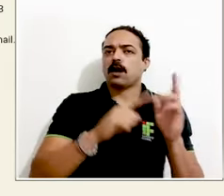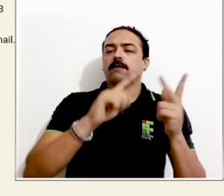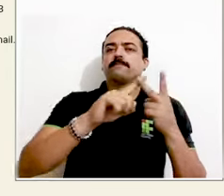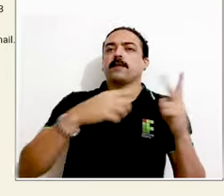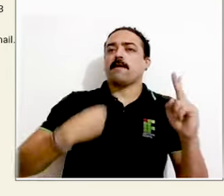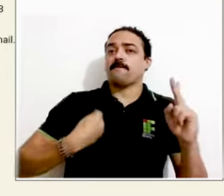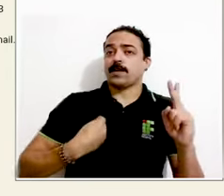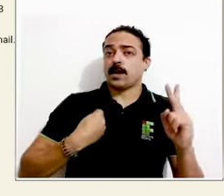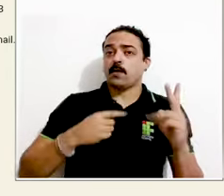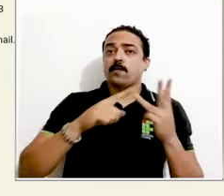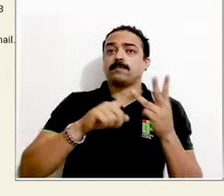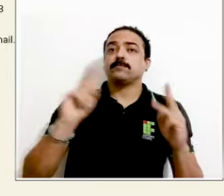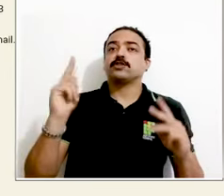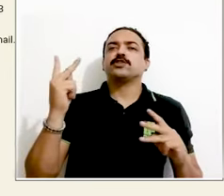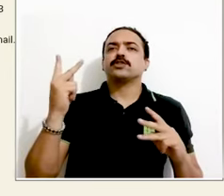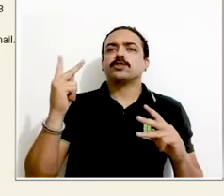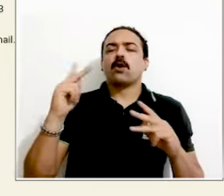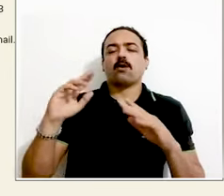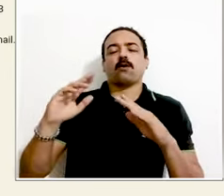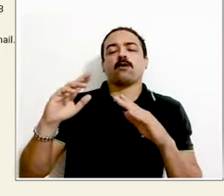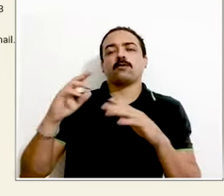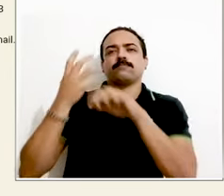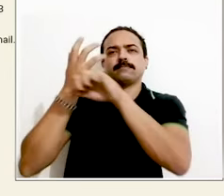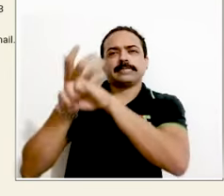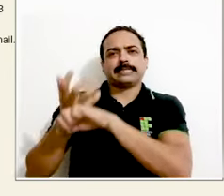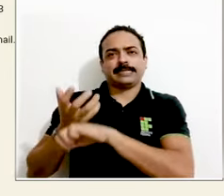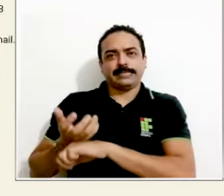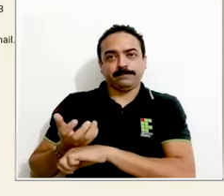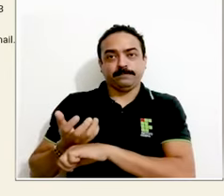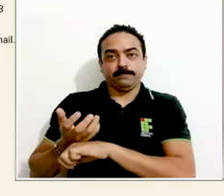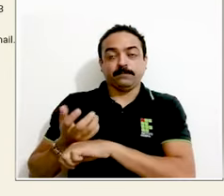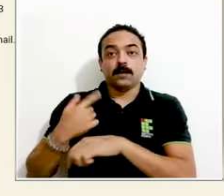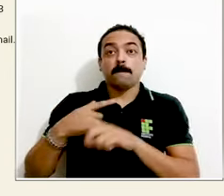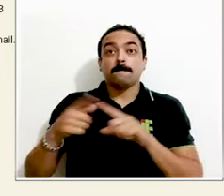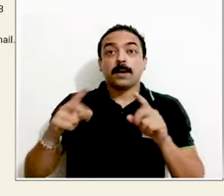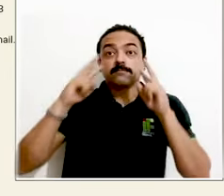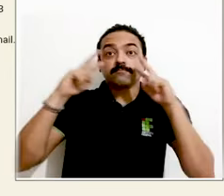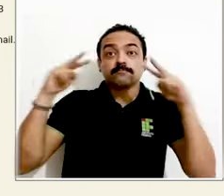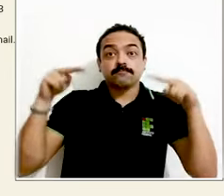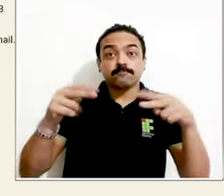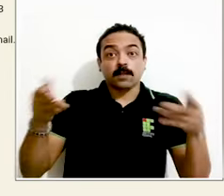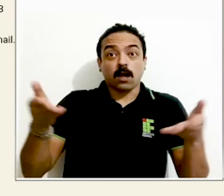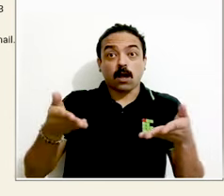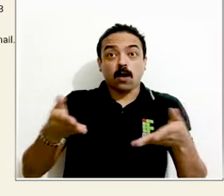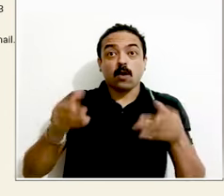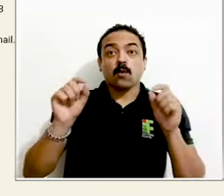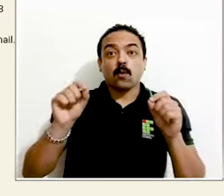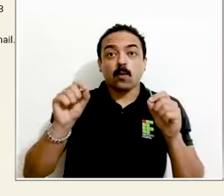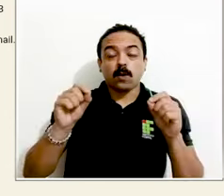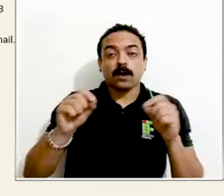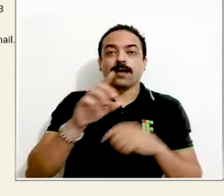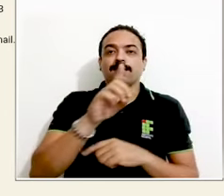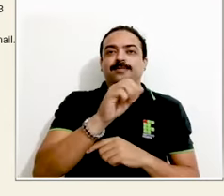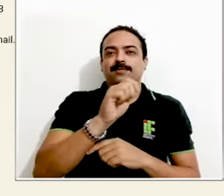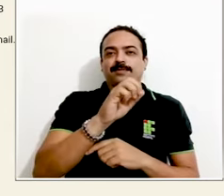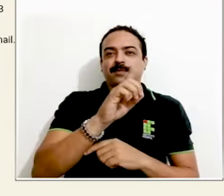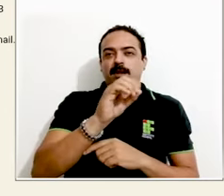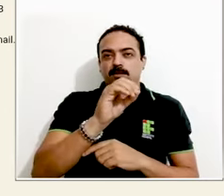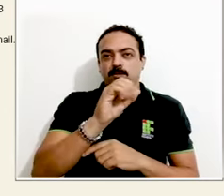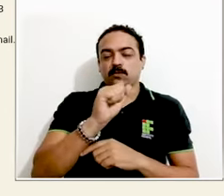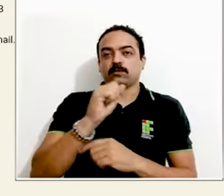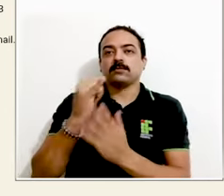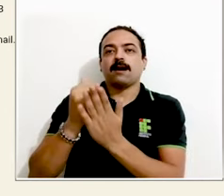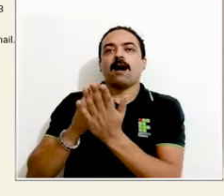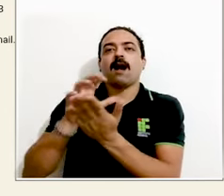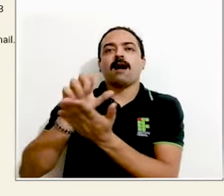acadêmico vai dar acesso a esta página onde você pode conferir os diários conferir a sua presença o seu histórico escolar mas